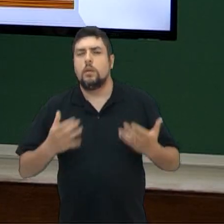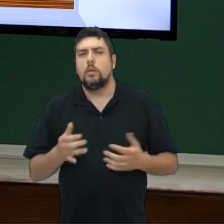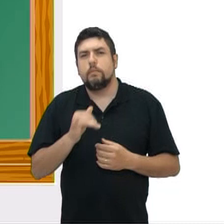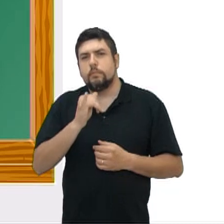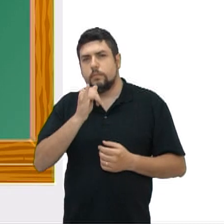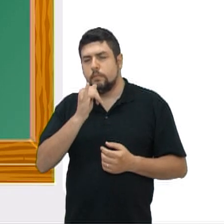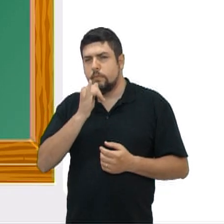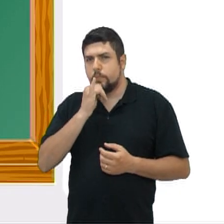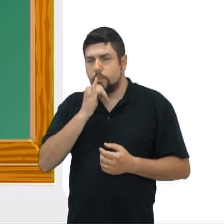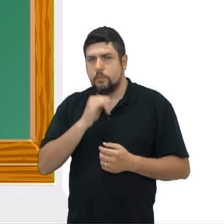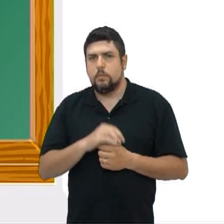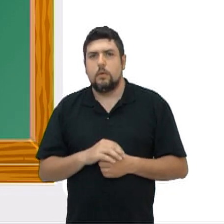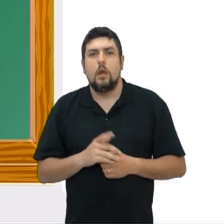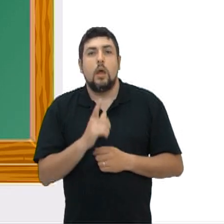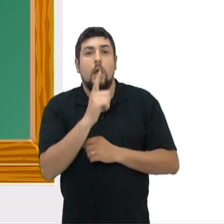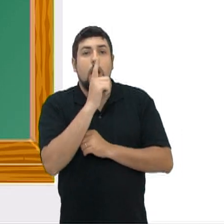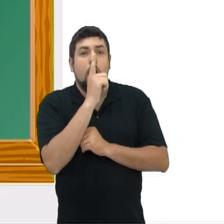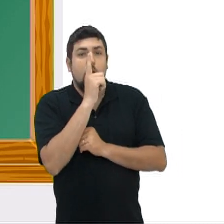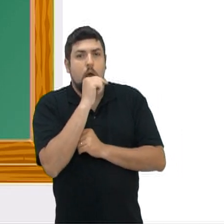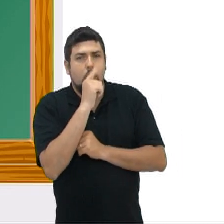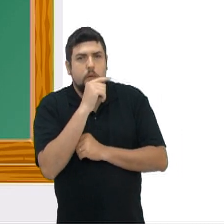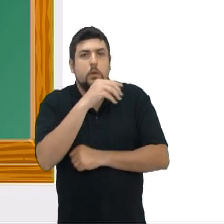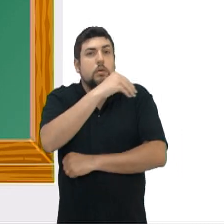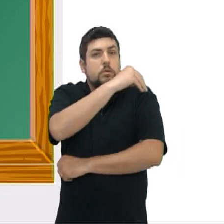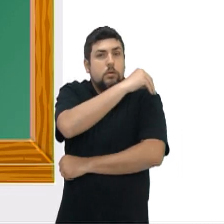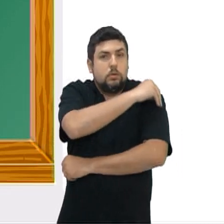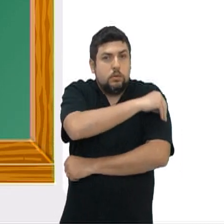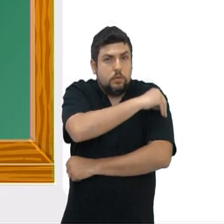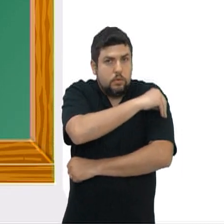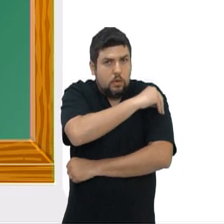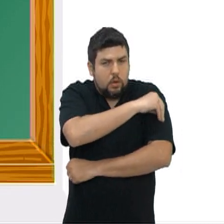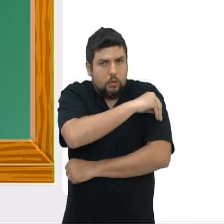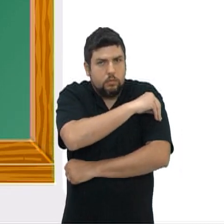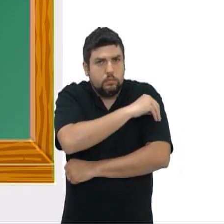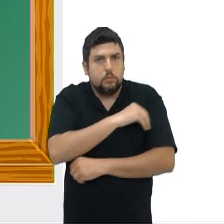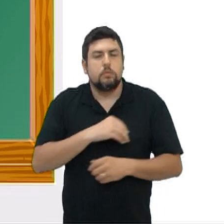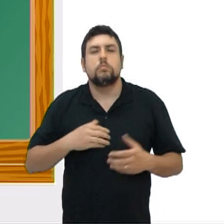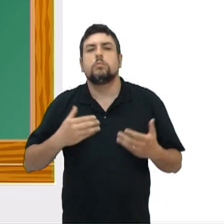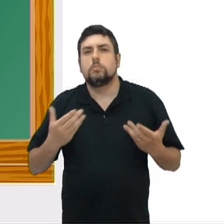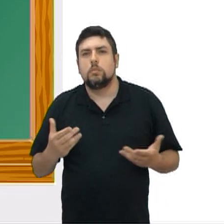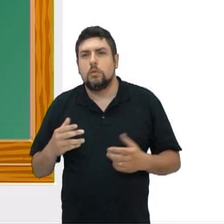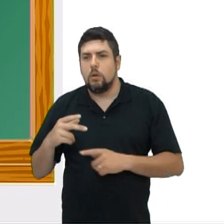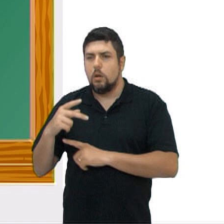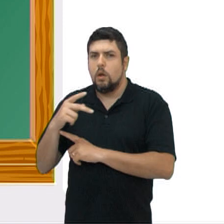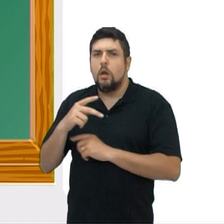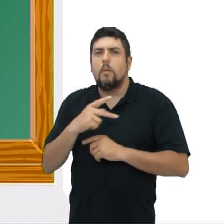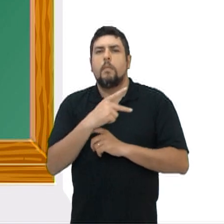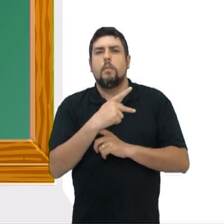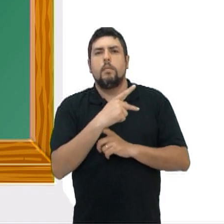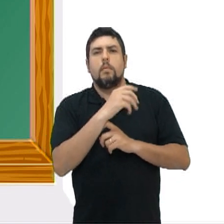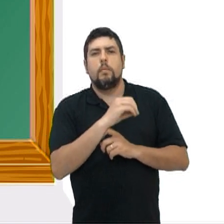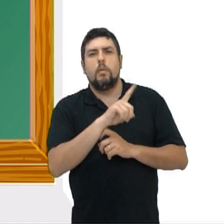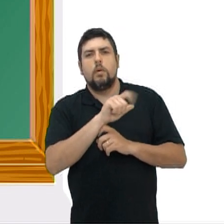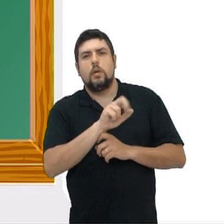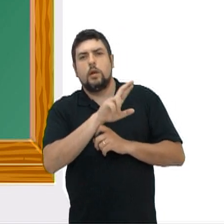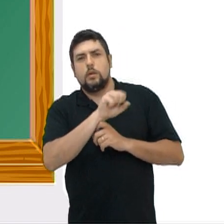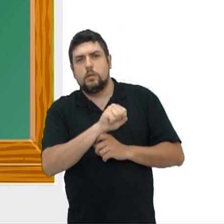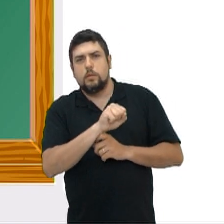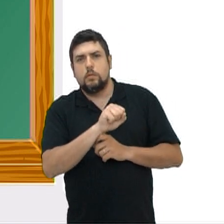temos lá a água e o álcool. São compostos polares. Semelhante